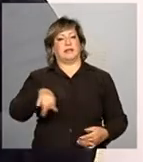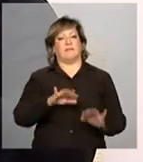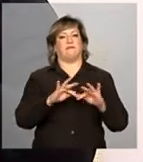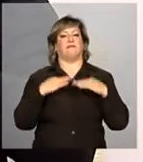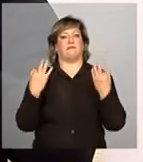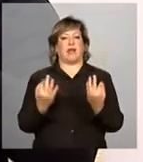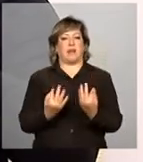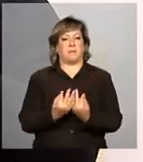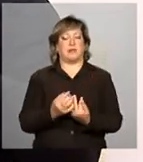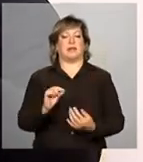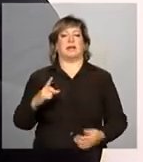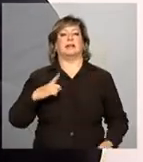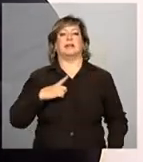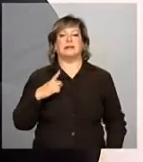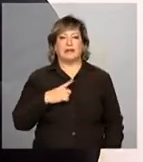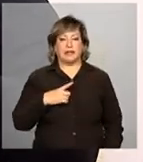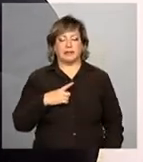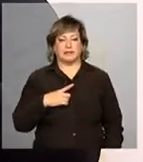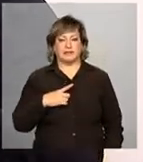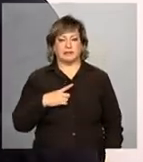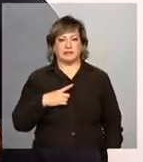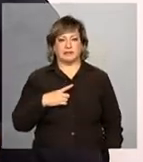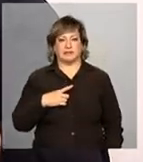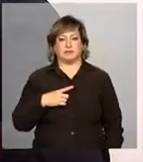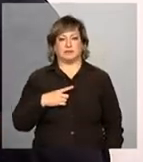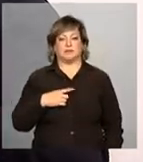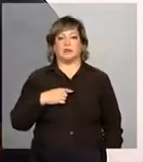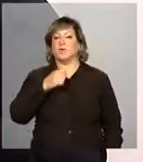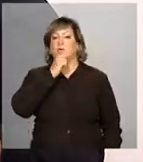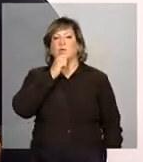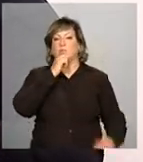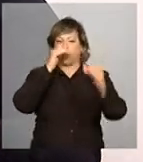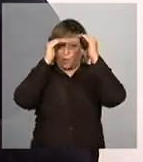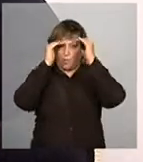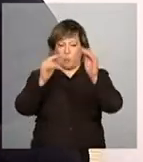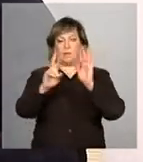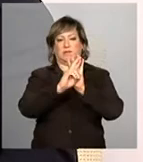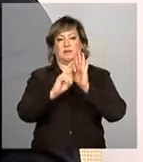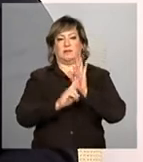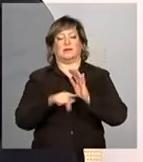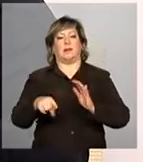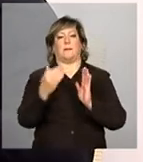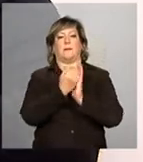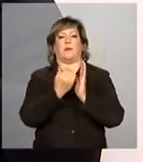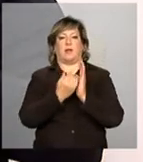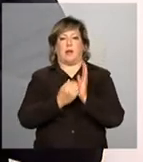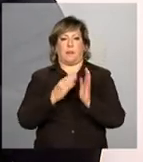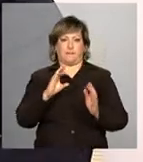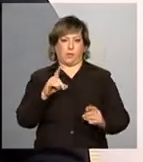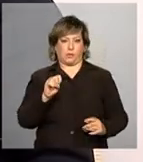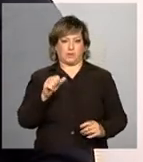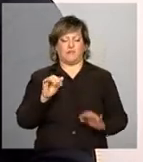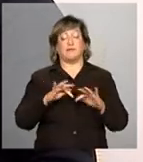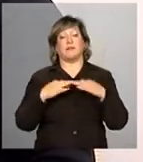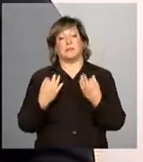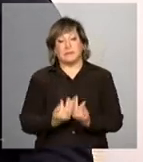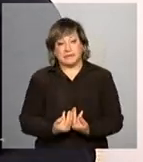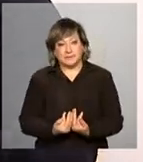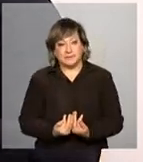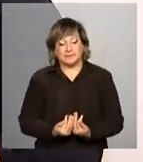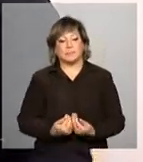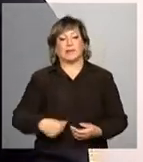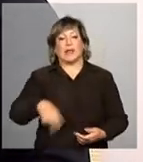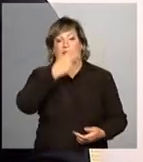que têm descumprimento de condicionalidades do programa Bolsa Família das